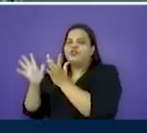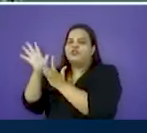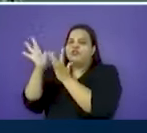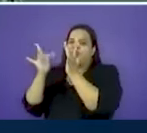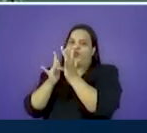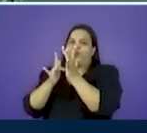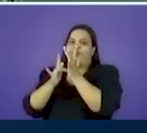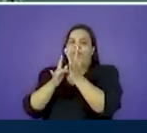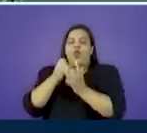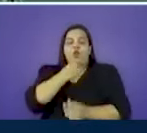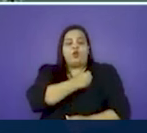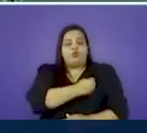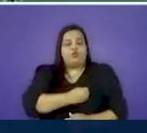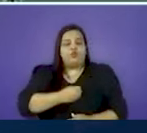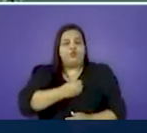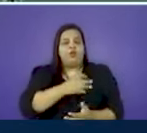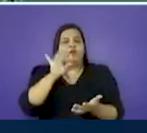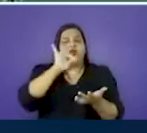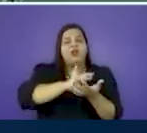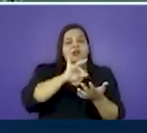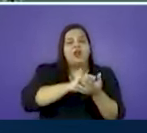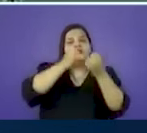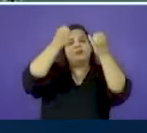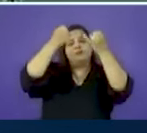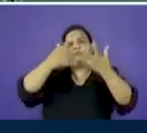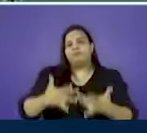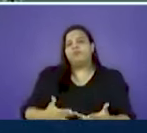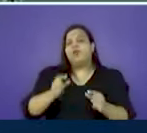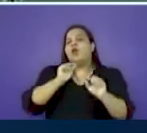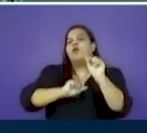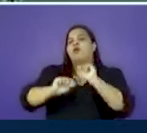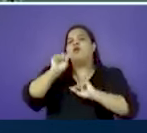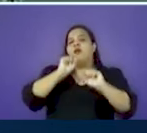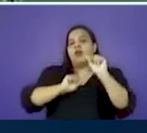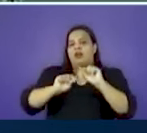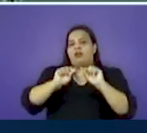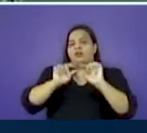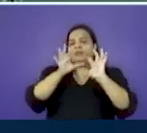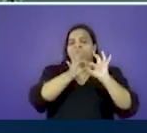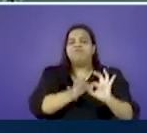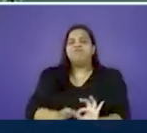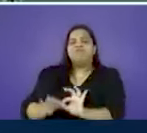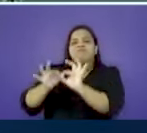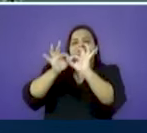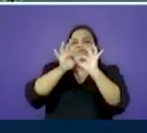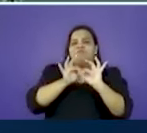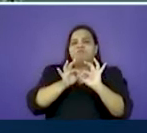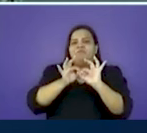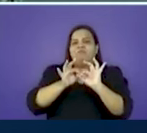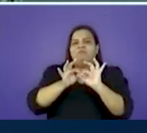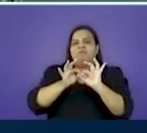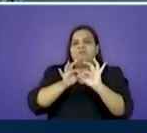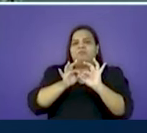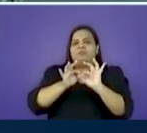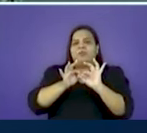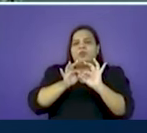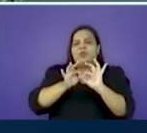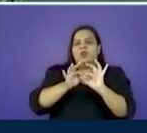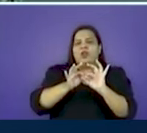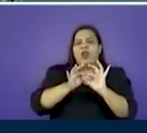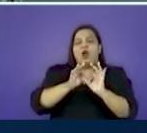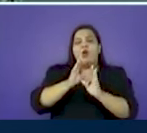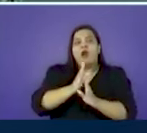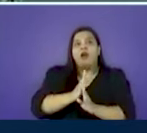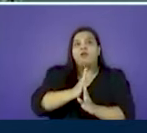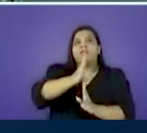o apóstolo, portanto, afirma é que a nossa comunhão, ela tem uma dimensão vertical. É